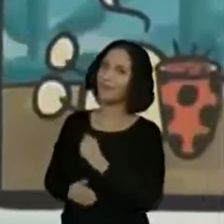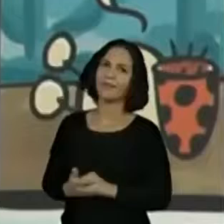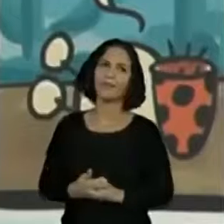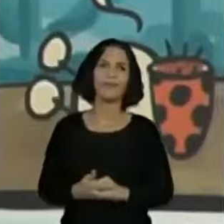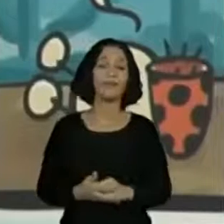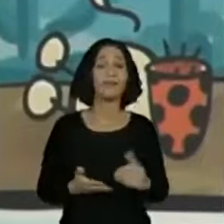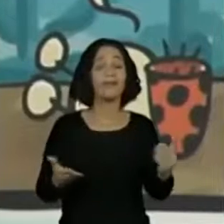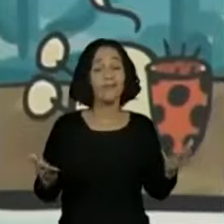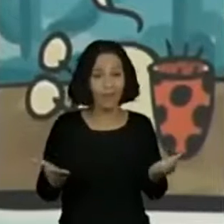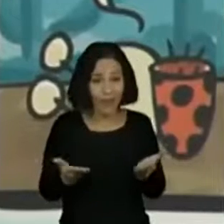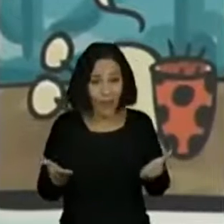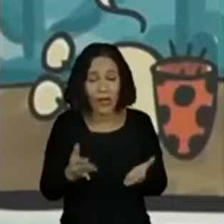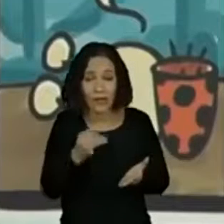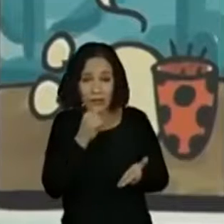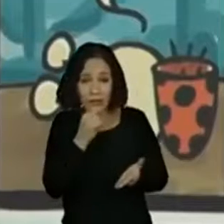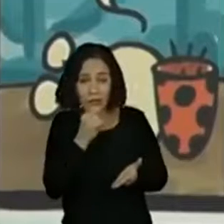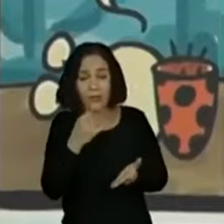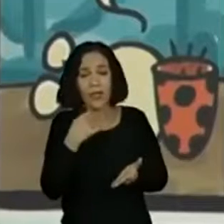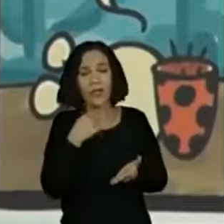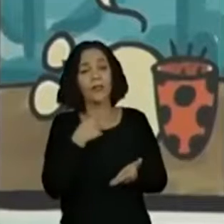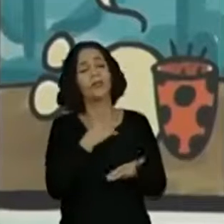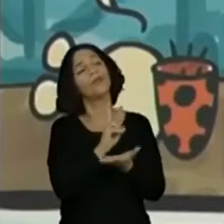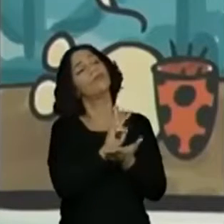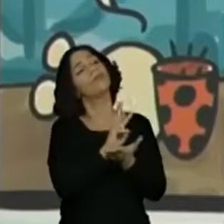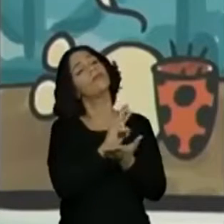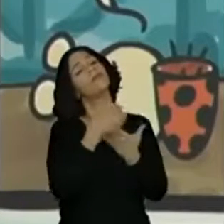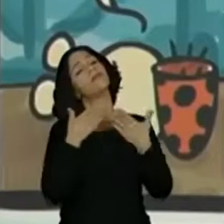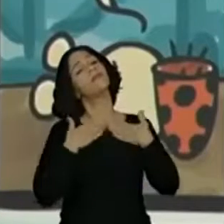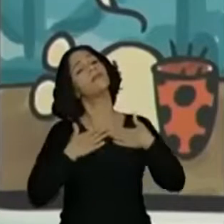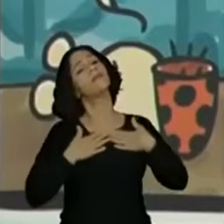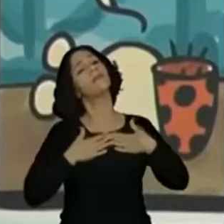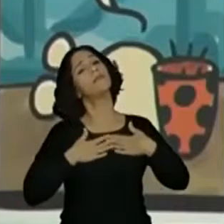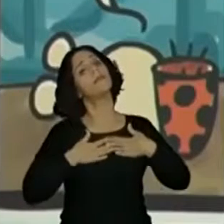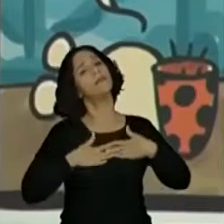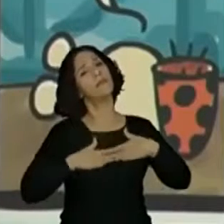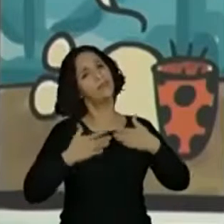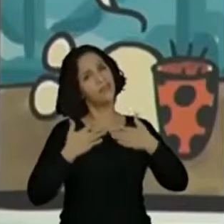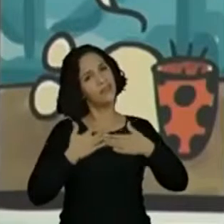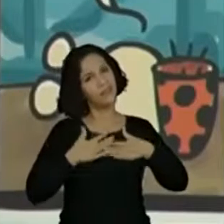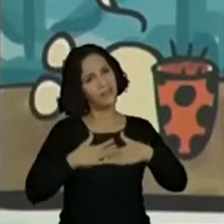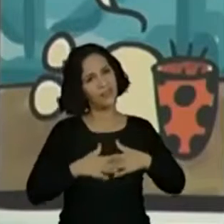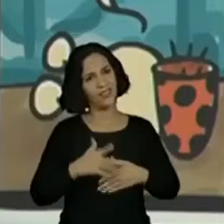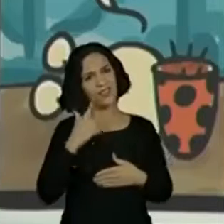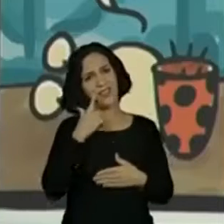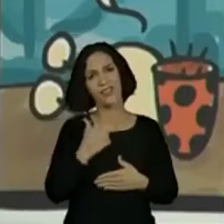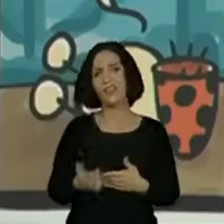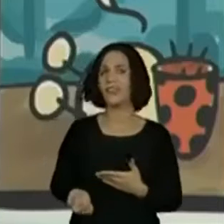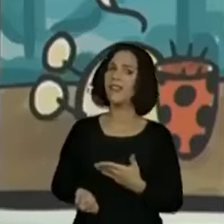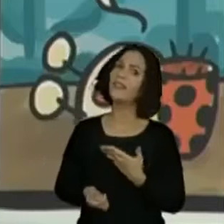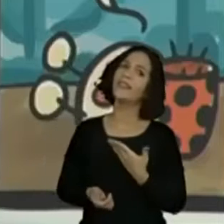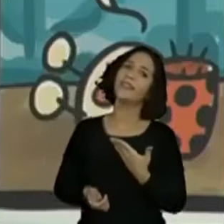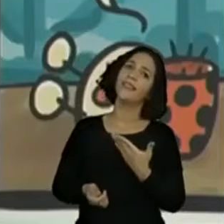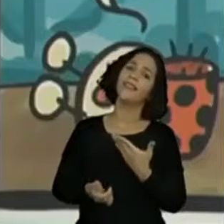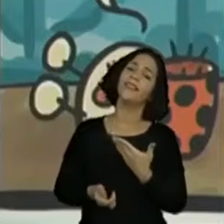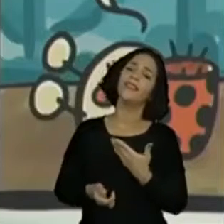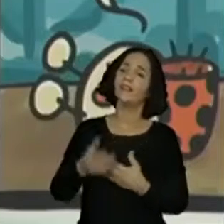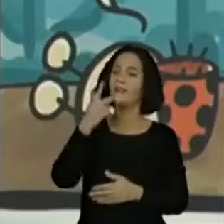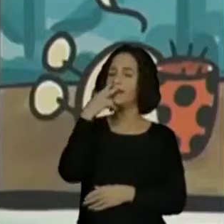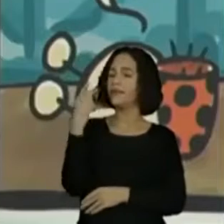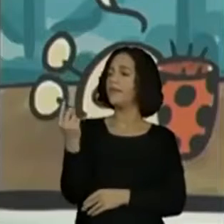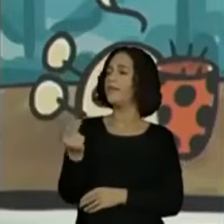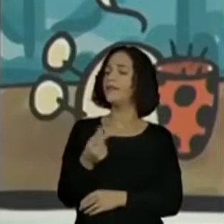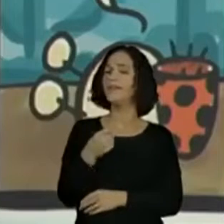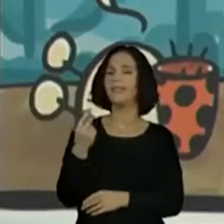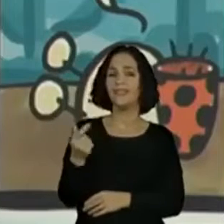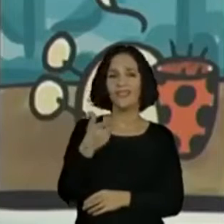Agora, por exemplo, estou aqui me poupando. Ela está com cara de que está se poupando há muito tempo. Estão falando que ela